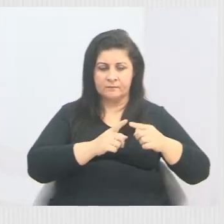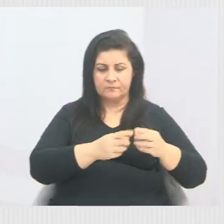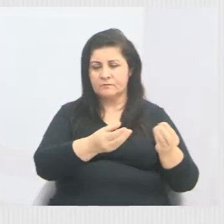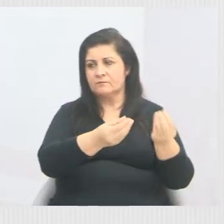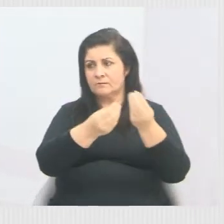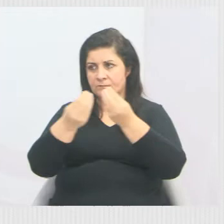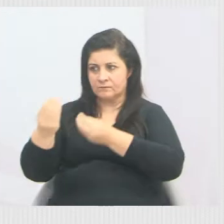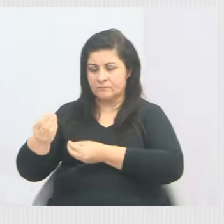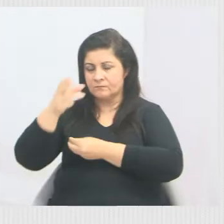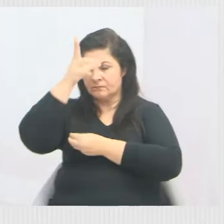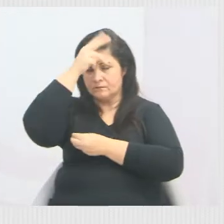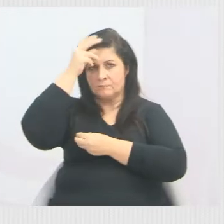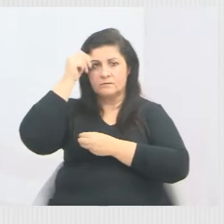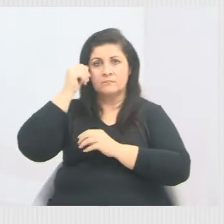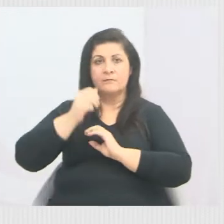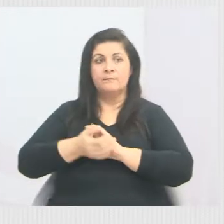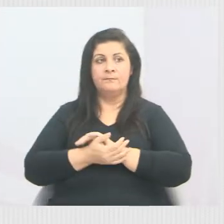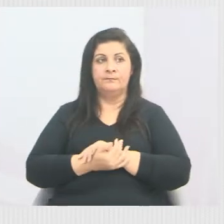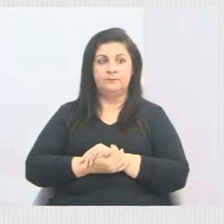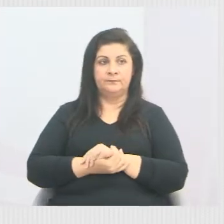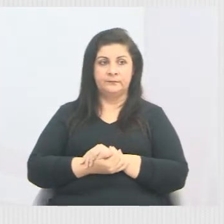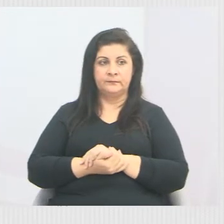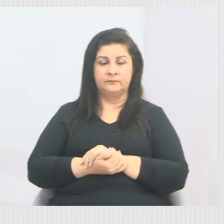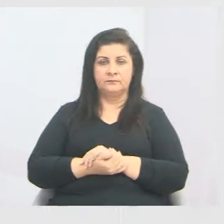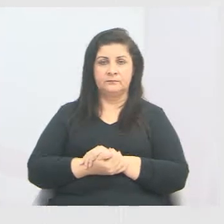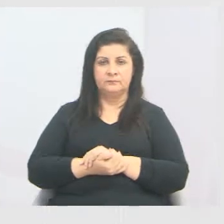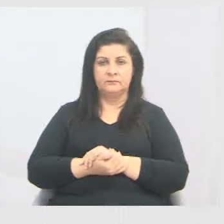do material.